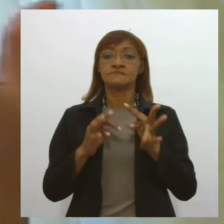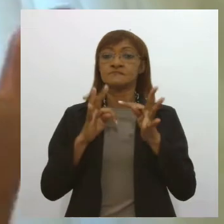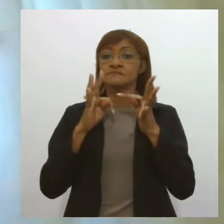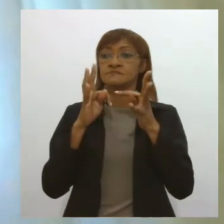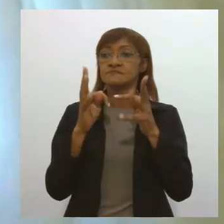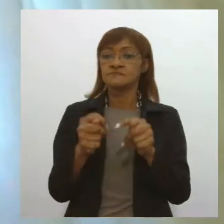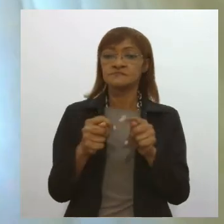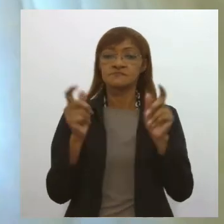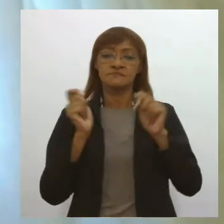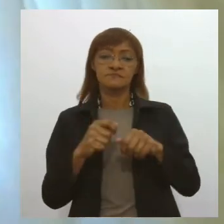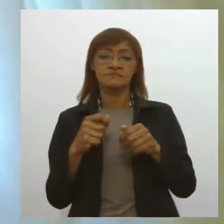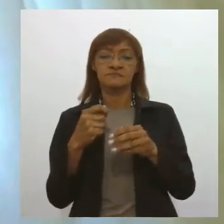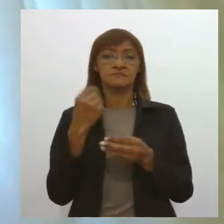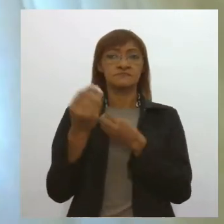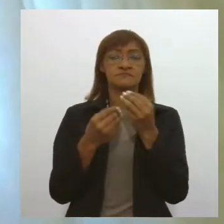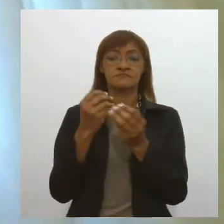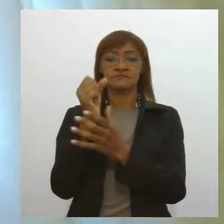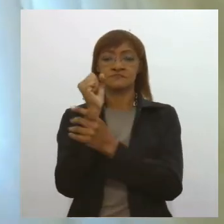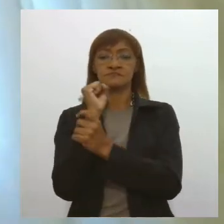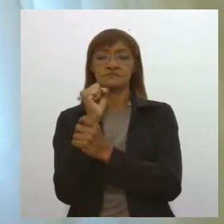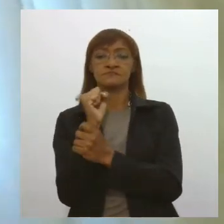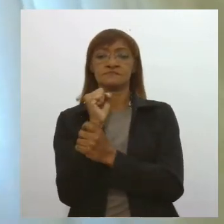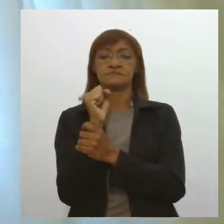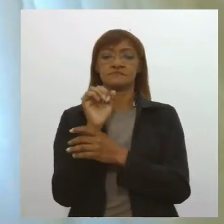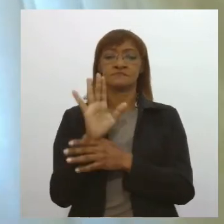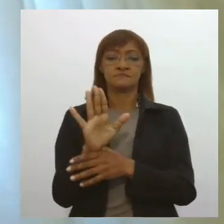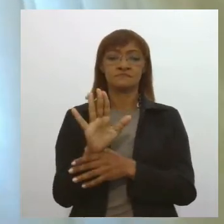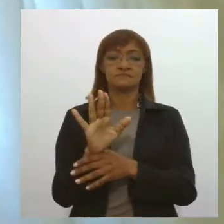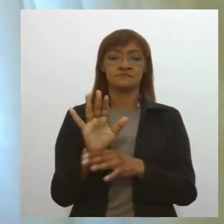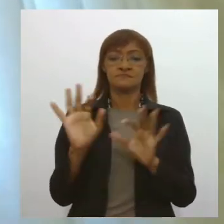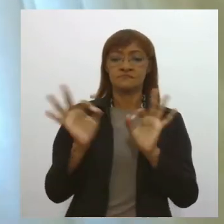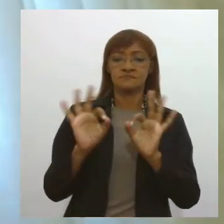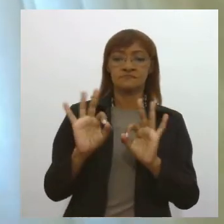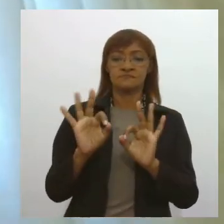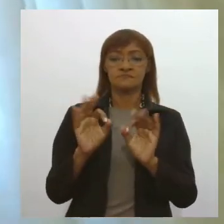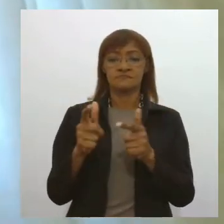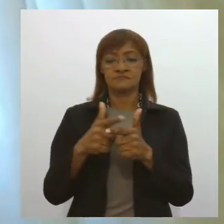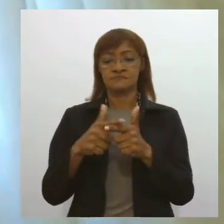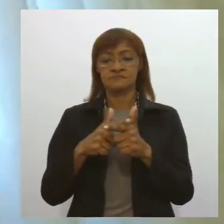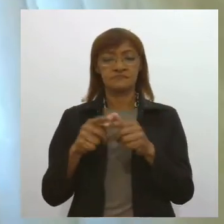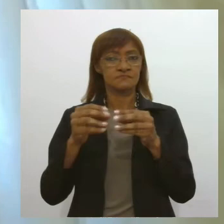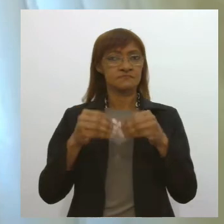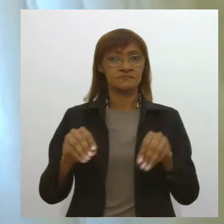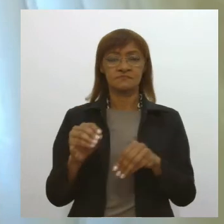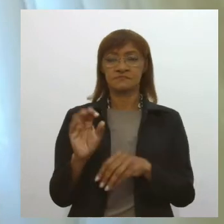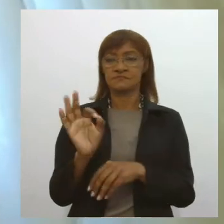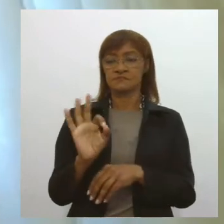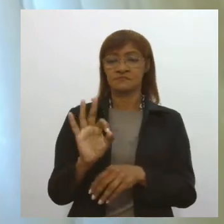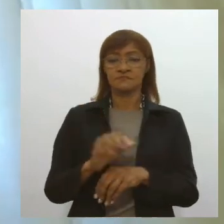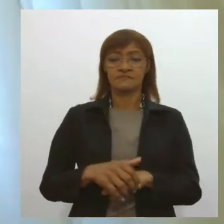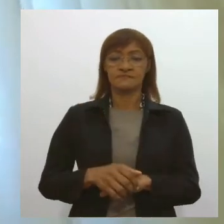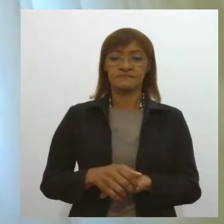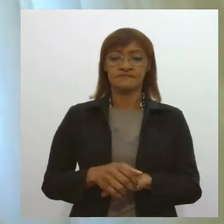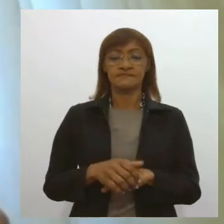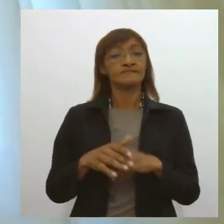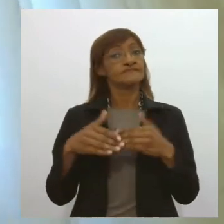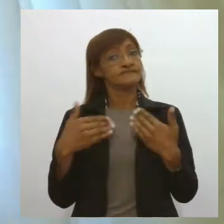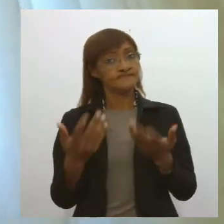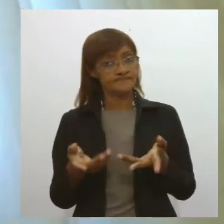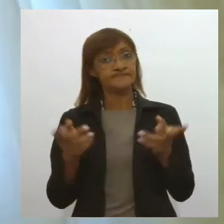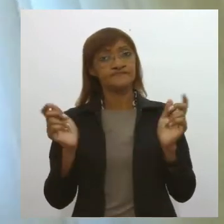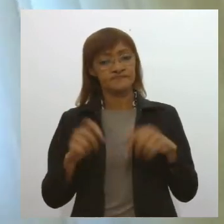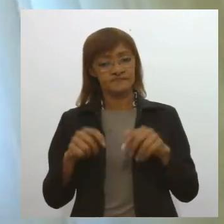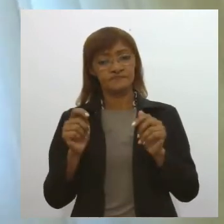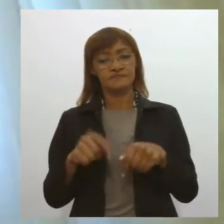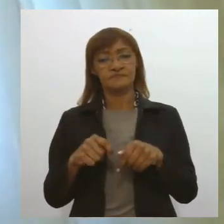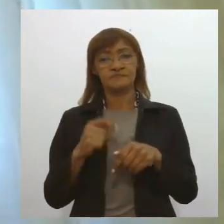condições de segurança para que essa paciente não desenvolva, né, essa contaminação, então ela pode, né, ter o